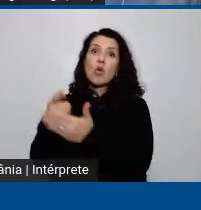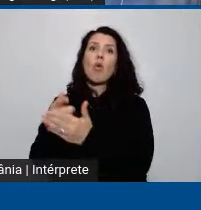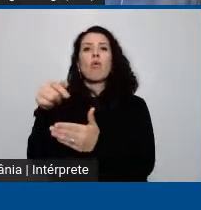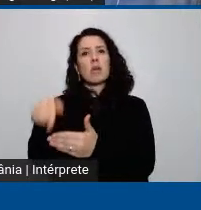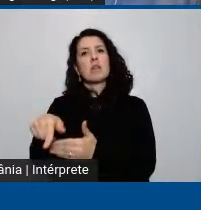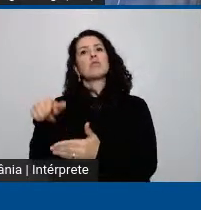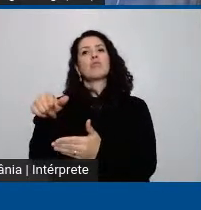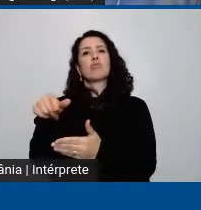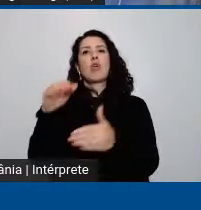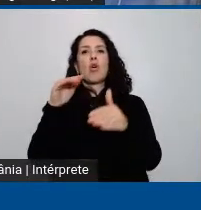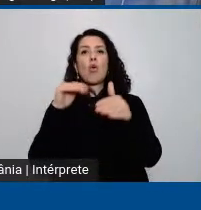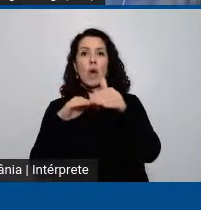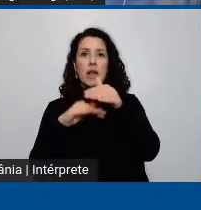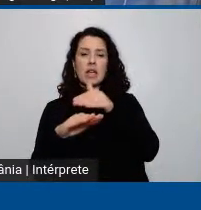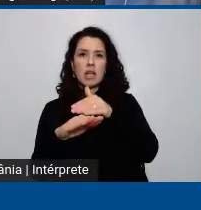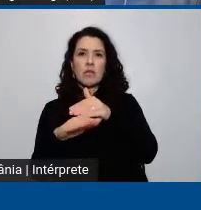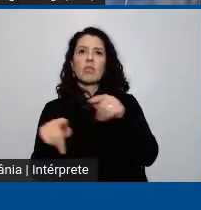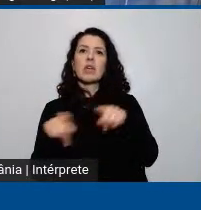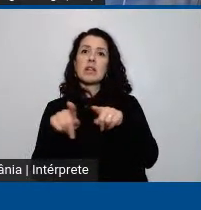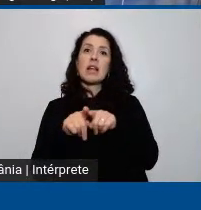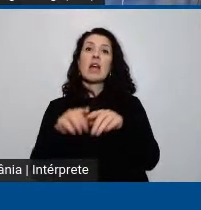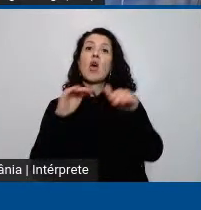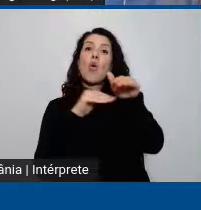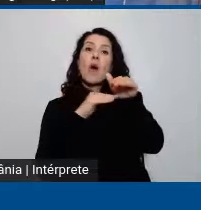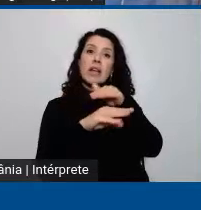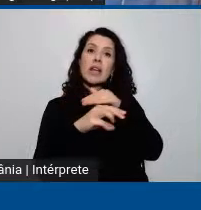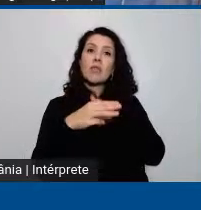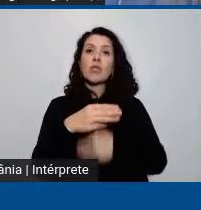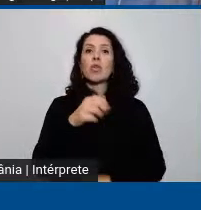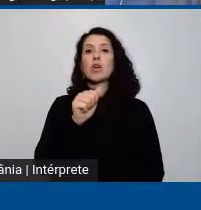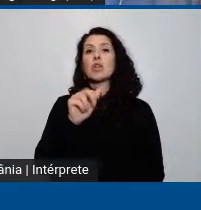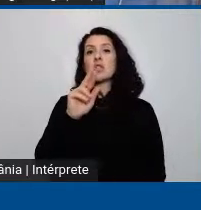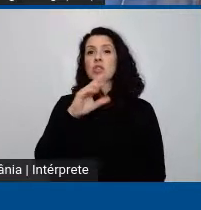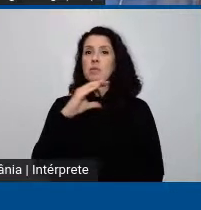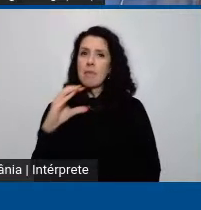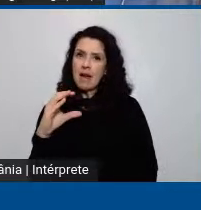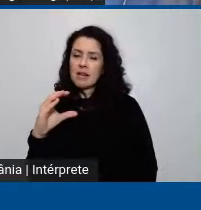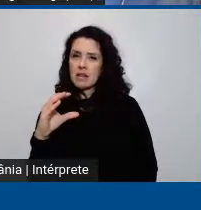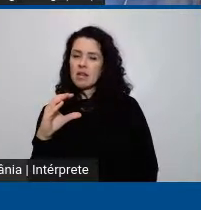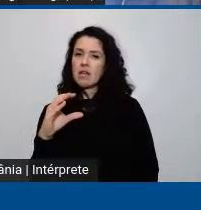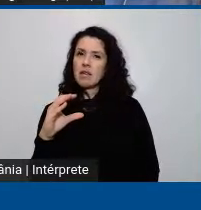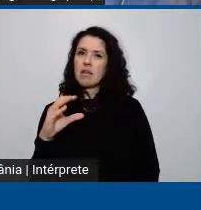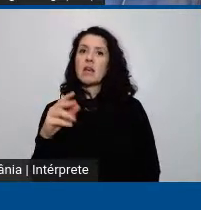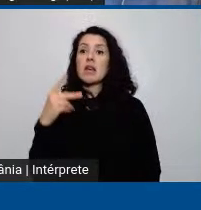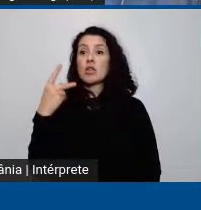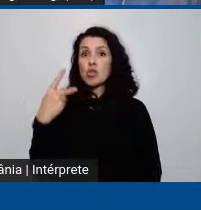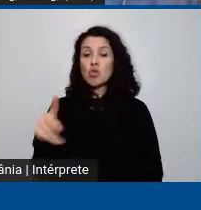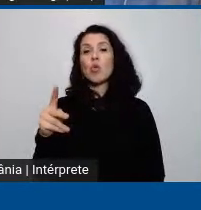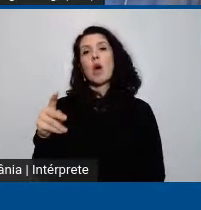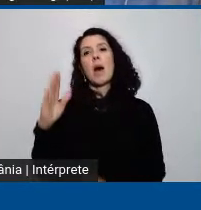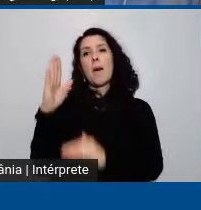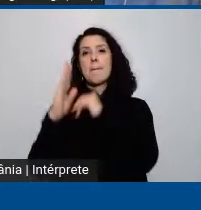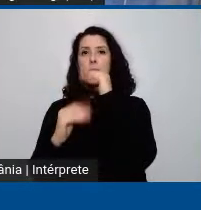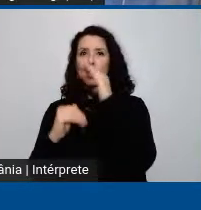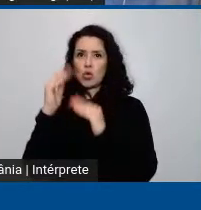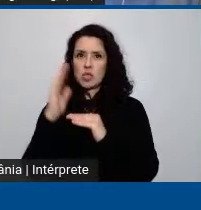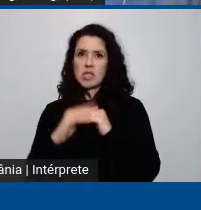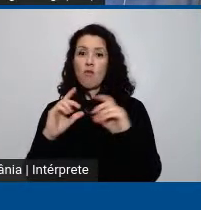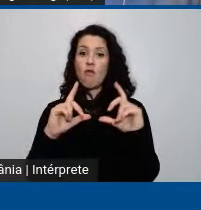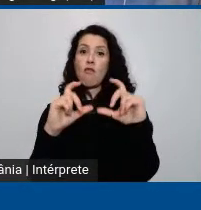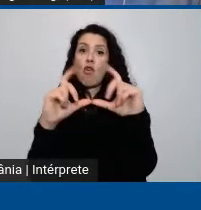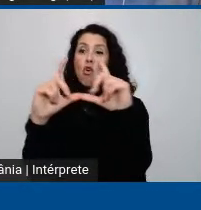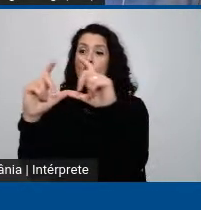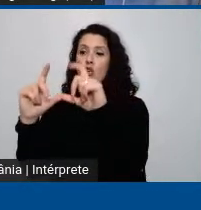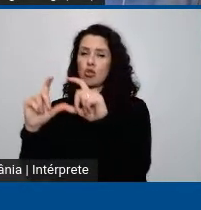o arquivo de Marc Ferrez, do ponto de vista da produção fotográfica, o arquivo fotográfico, né,